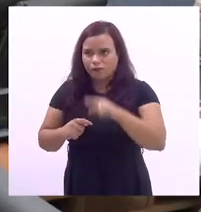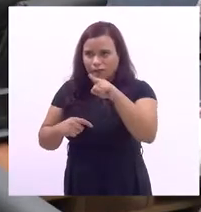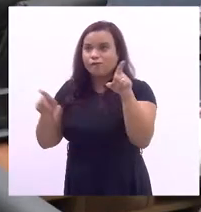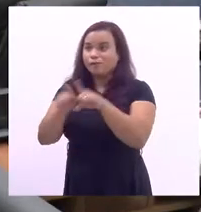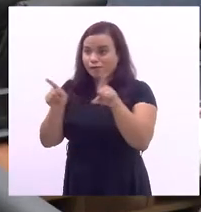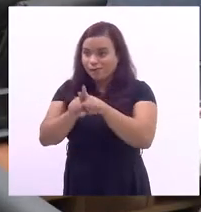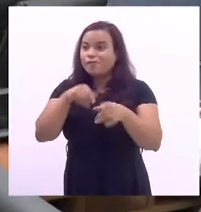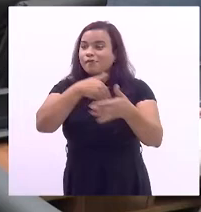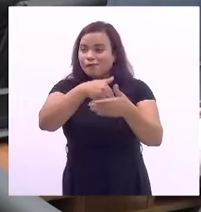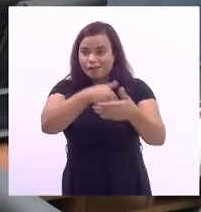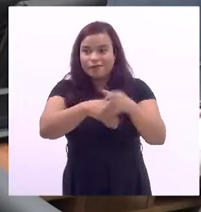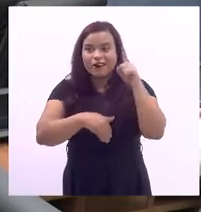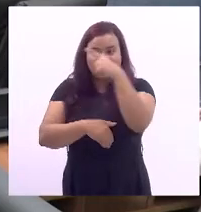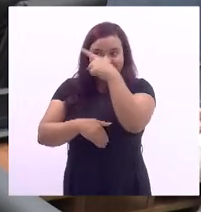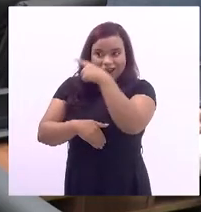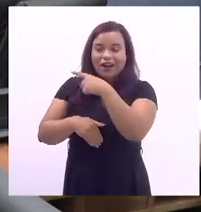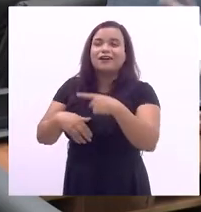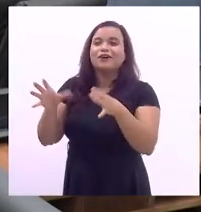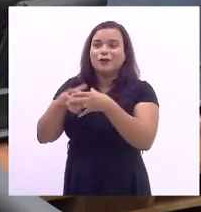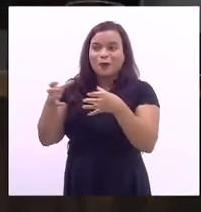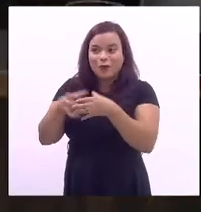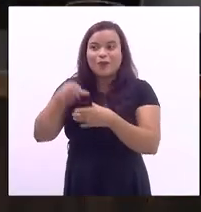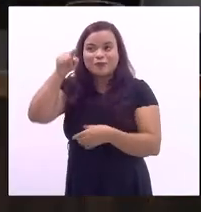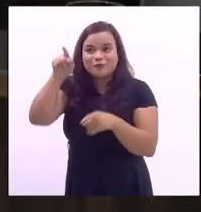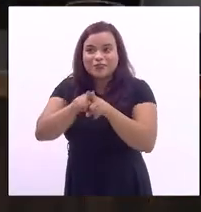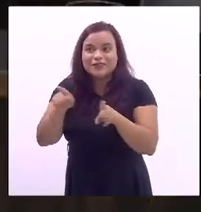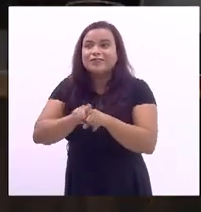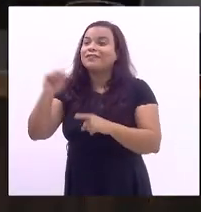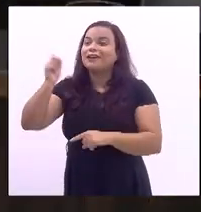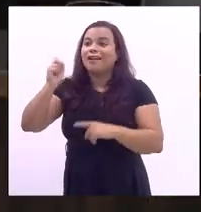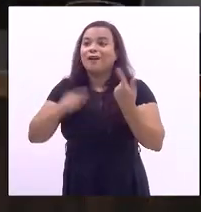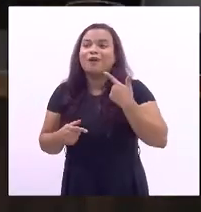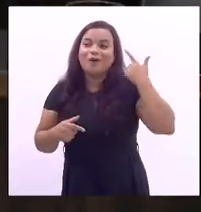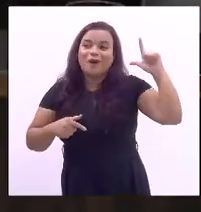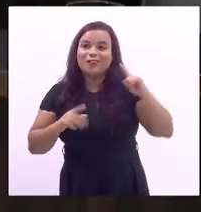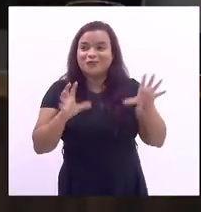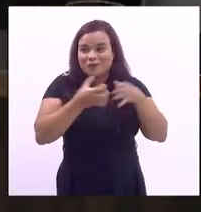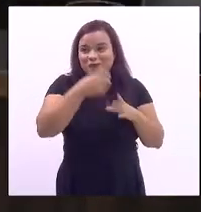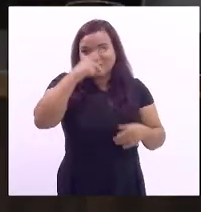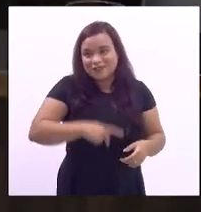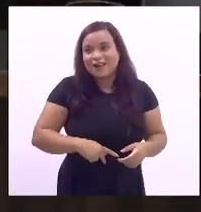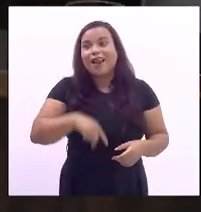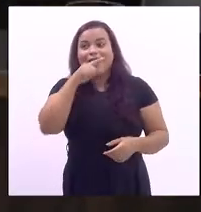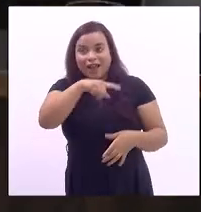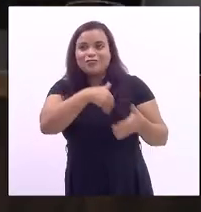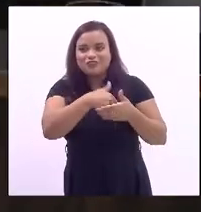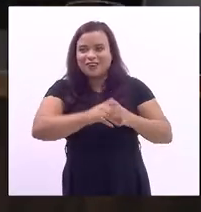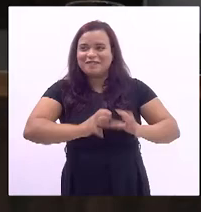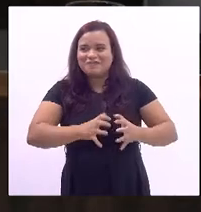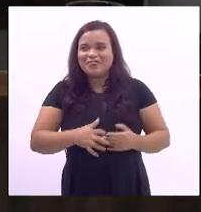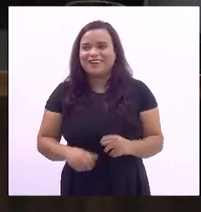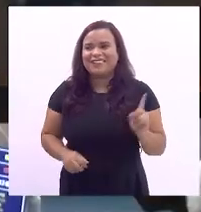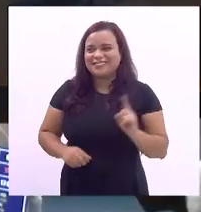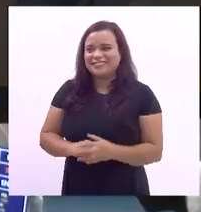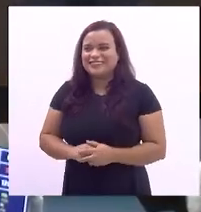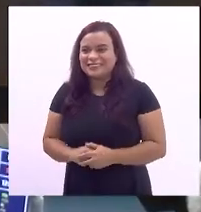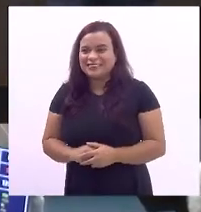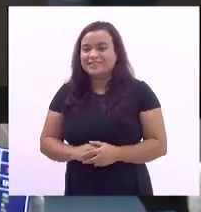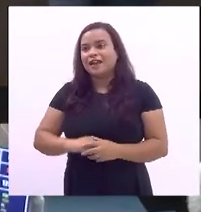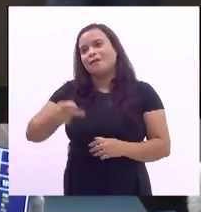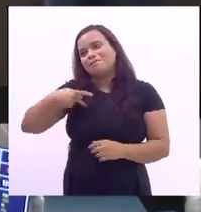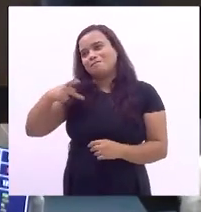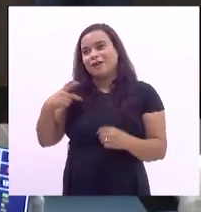artilheiro do clube também tem que falar nas costas eu fui presidente do outro clube E aí lá eu joguei bola mas lá Não não